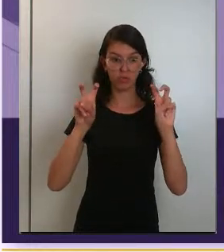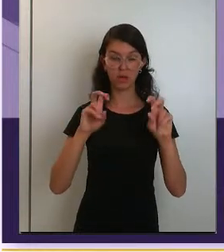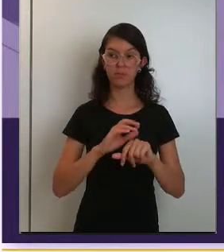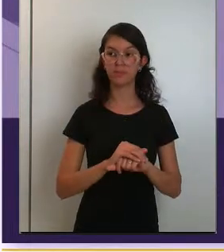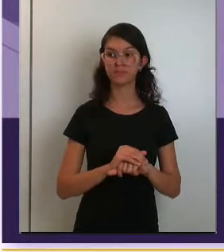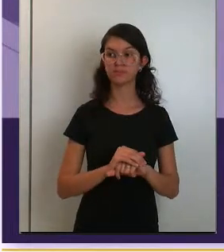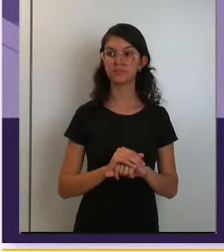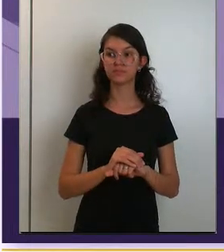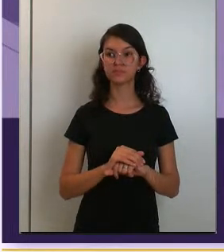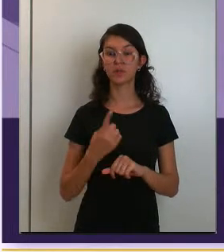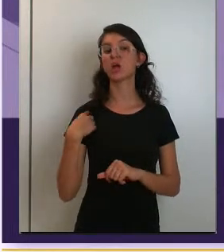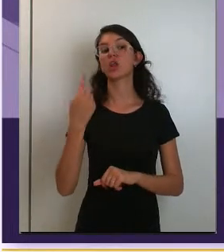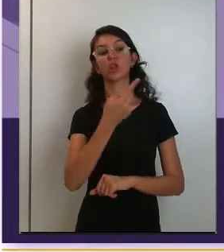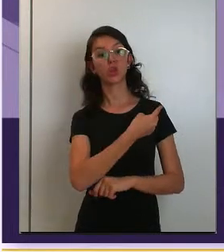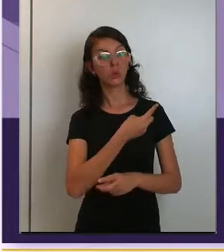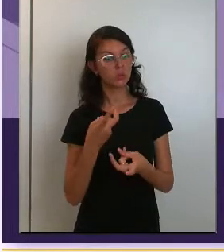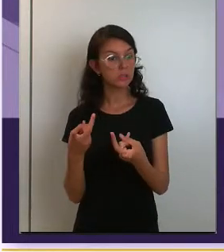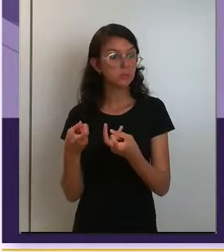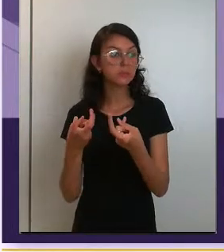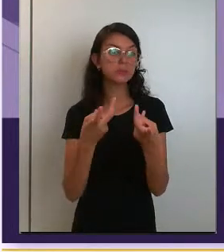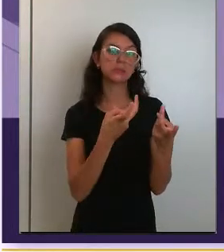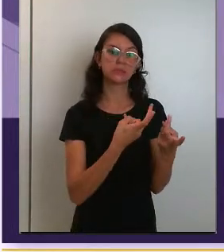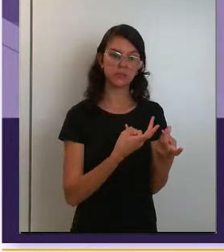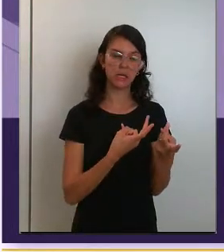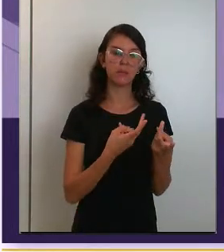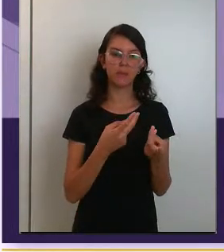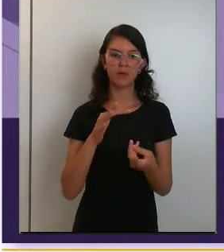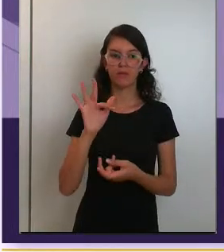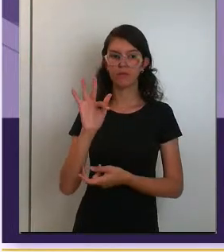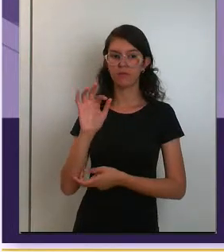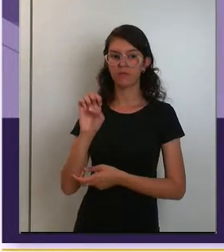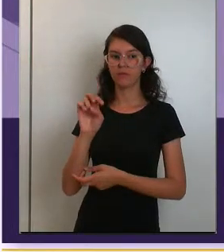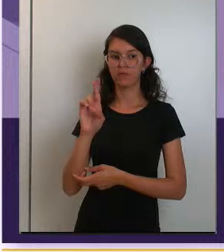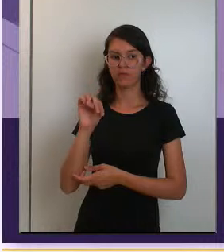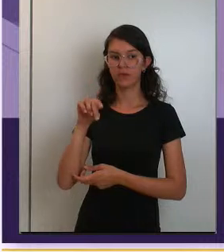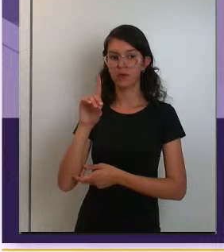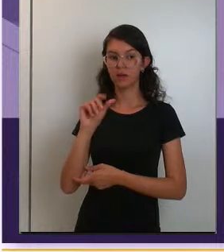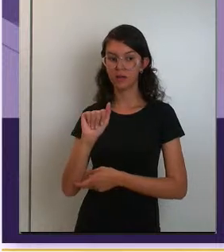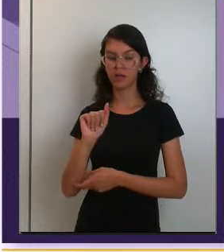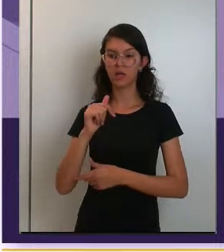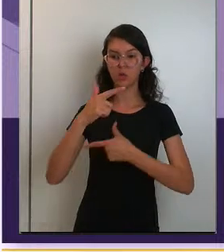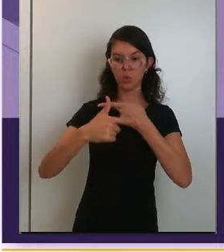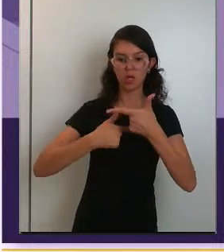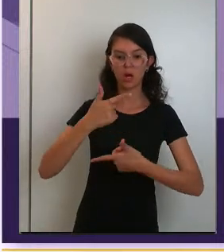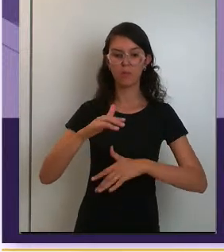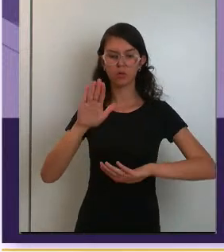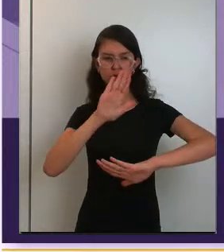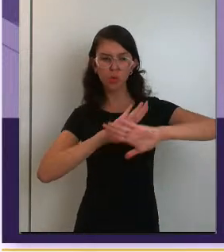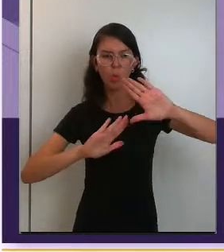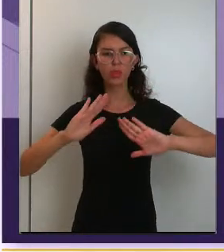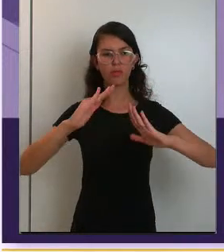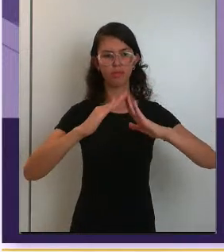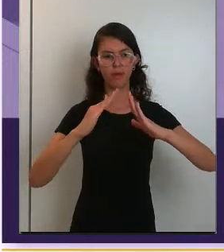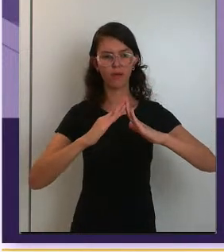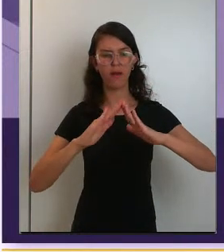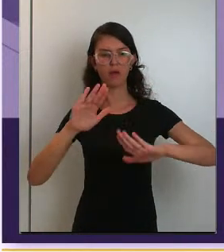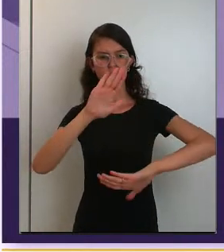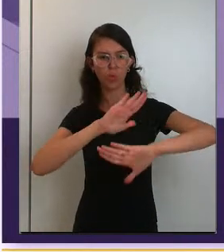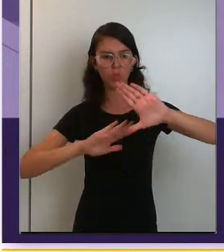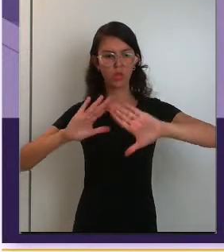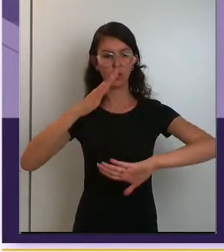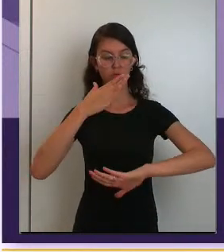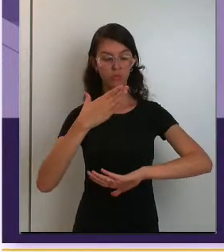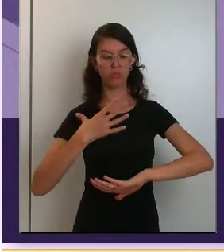A gente observa, não é, Fernanda, o quanto esse trabalho reprodutivo ele impacta,